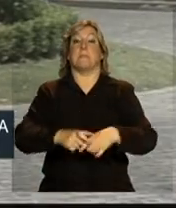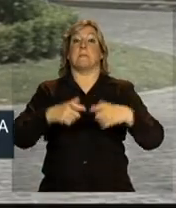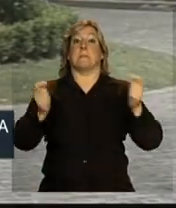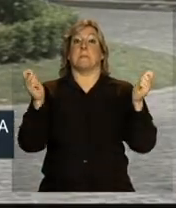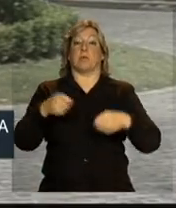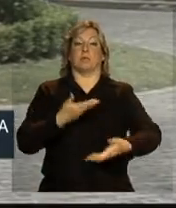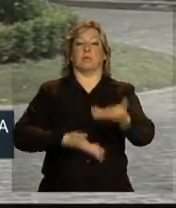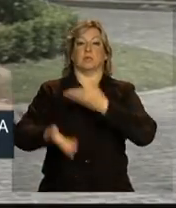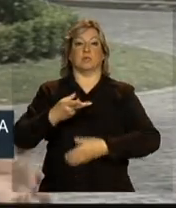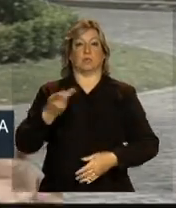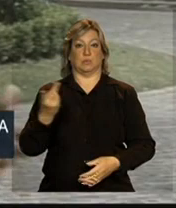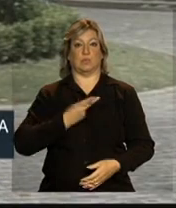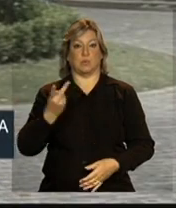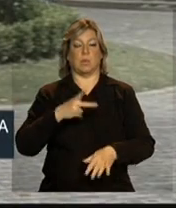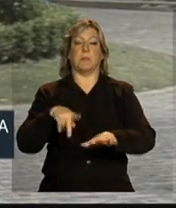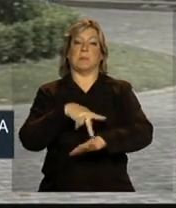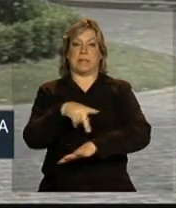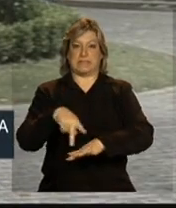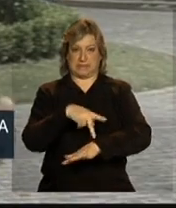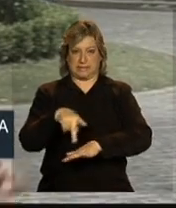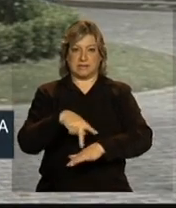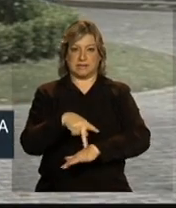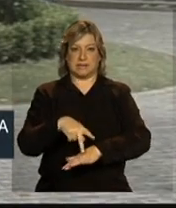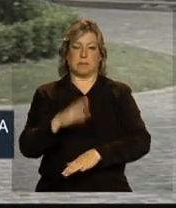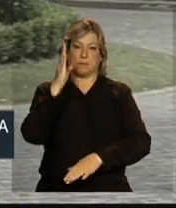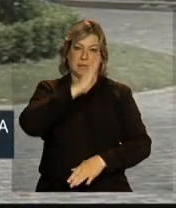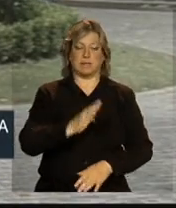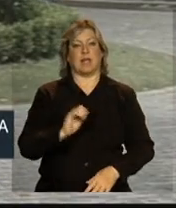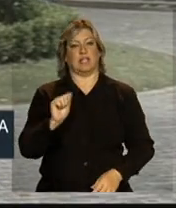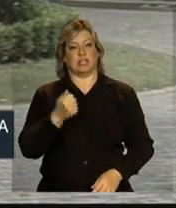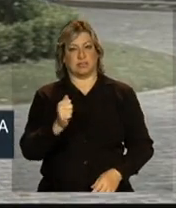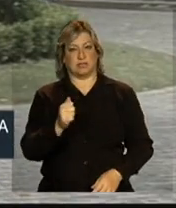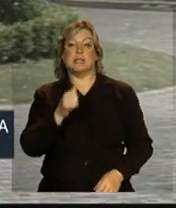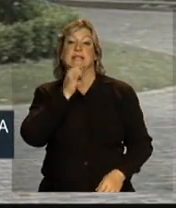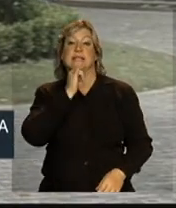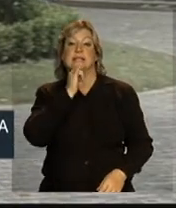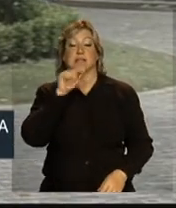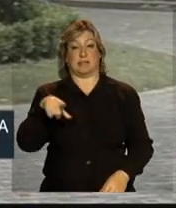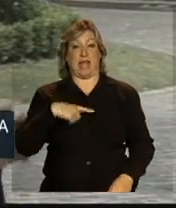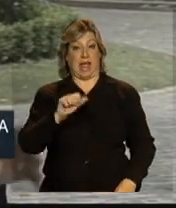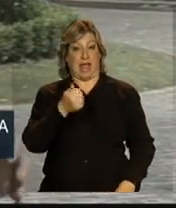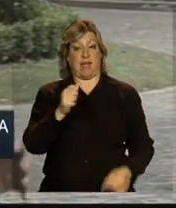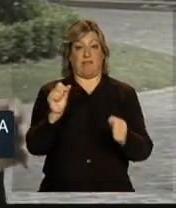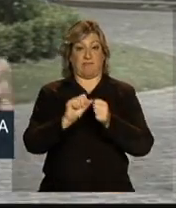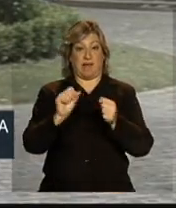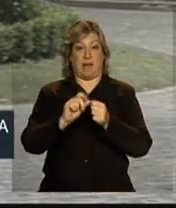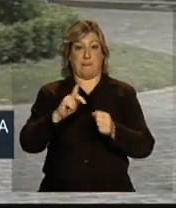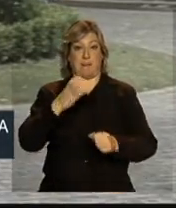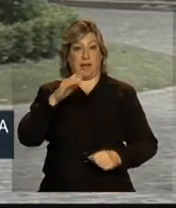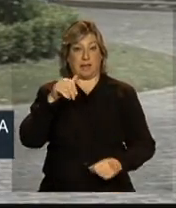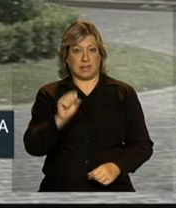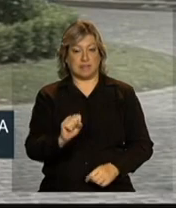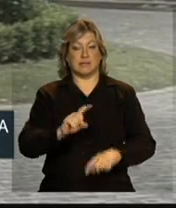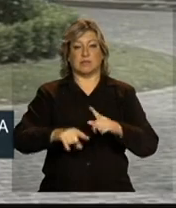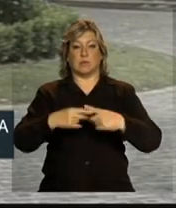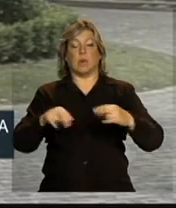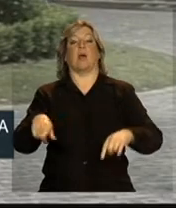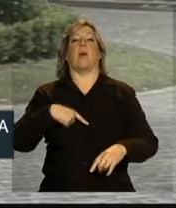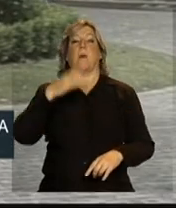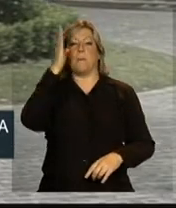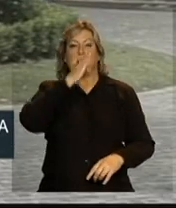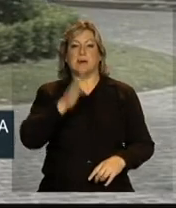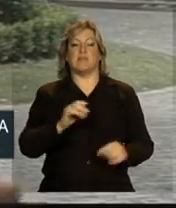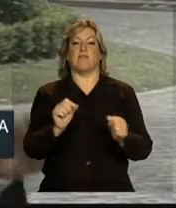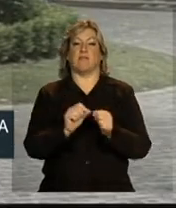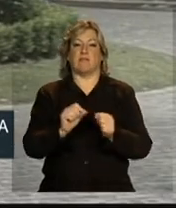sinergia entre Brasil e Argentina. Enquanto em alguns casos, por exemplo, a Argentina produz peças e acessórios, o Brasil